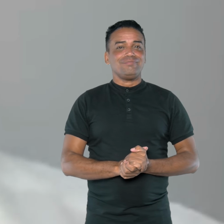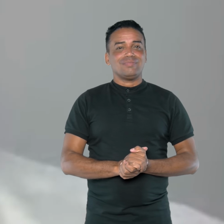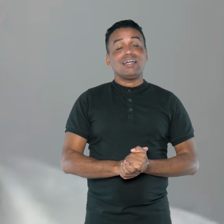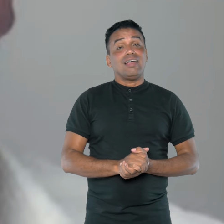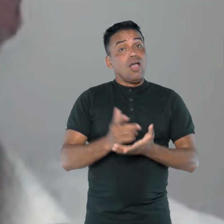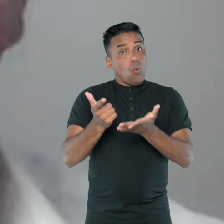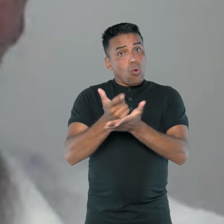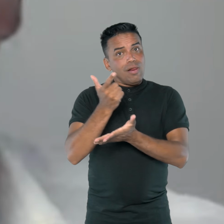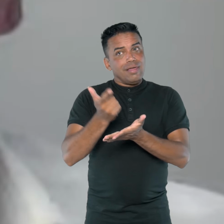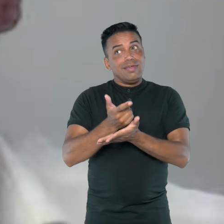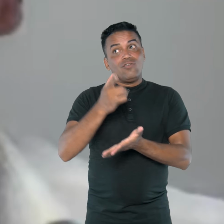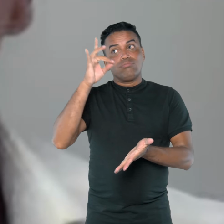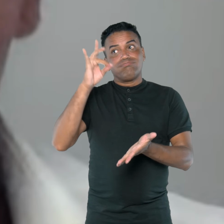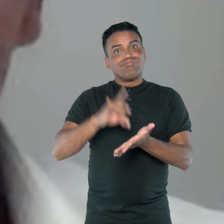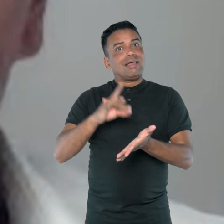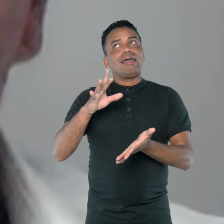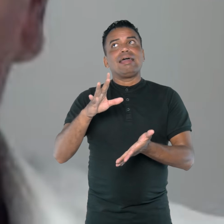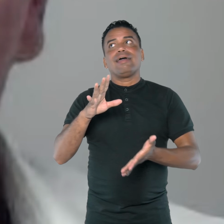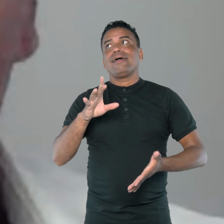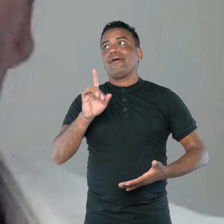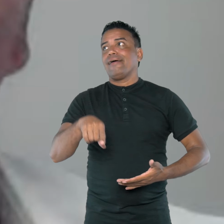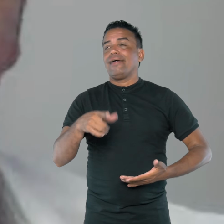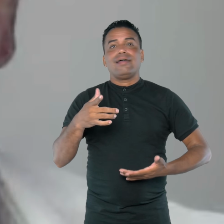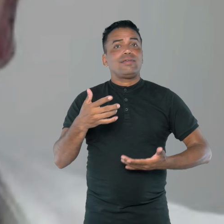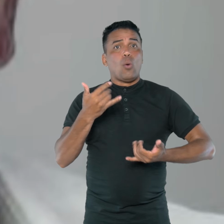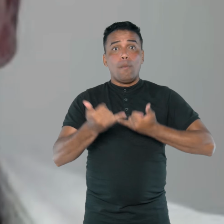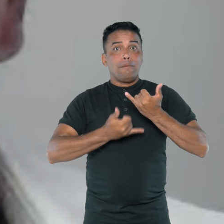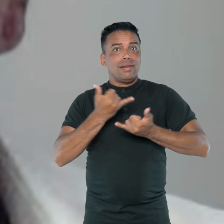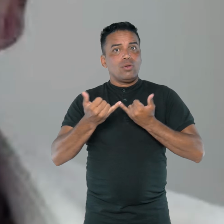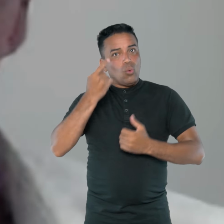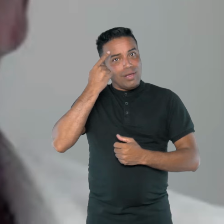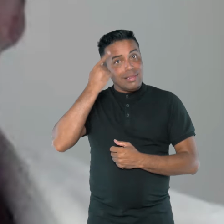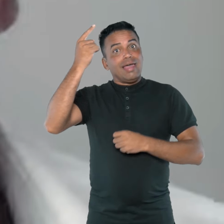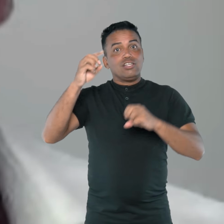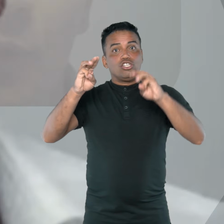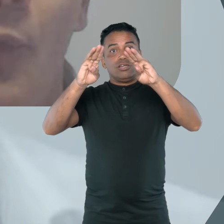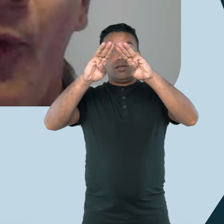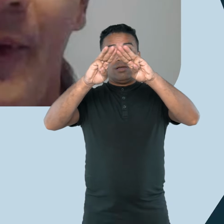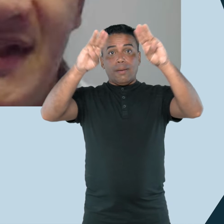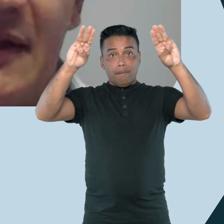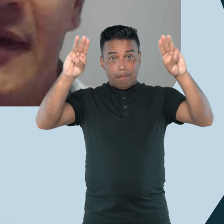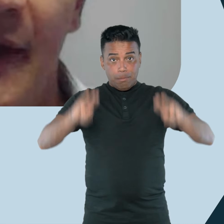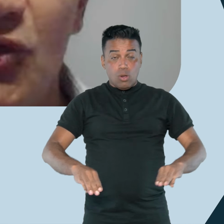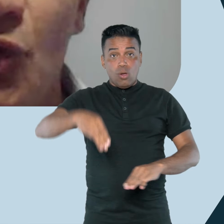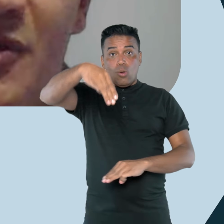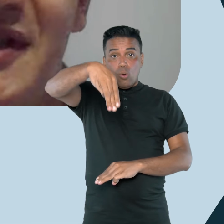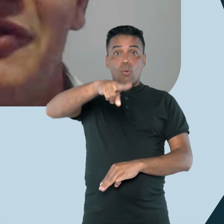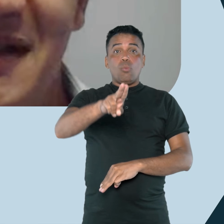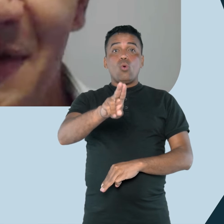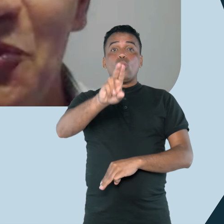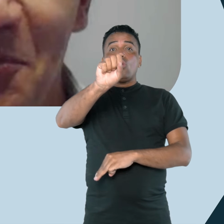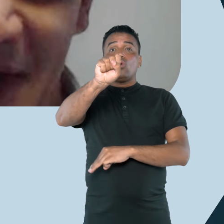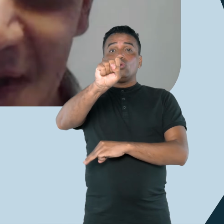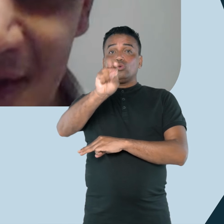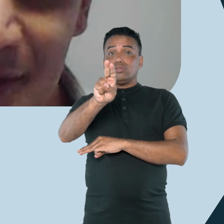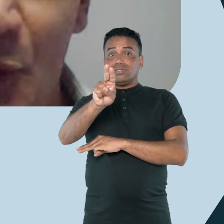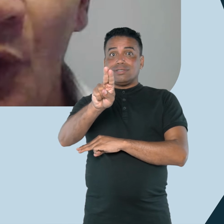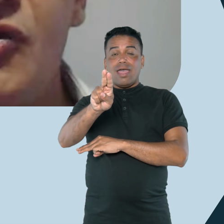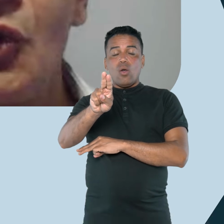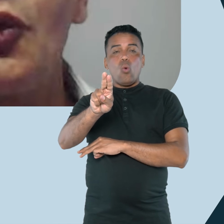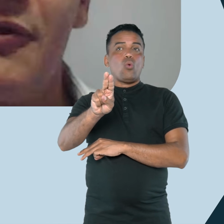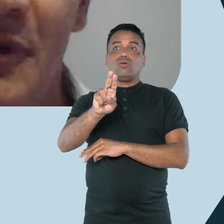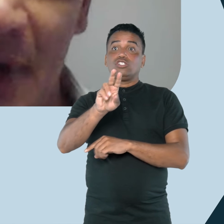Ele é um livro, na verdade, em que eu brinco com essa ideia de museu, que eu brinco com essa ideia de conservação de